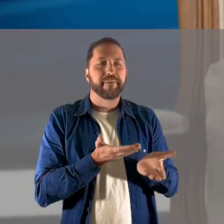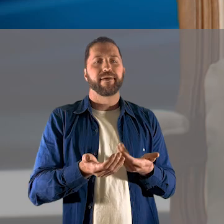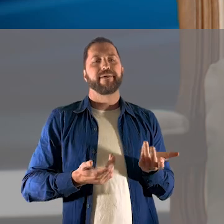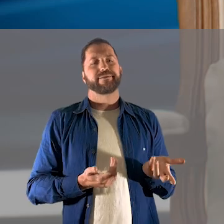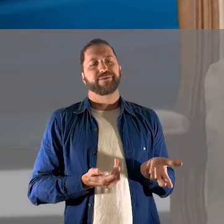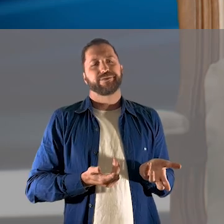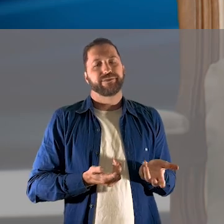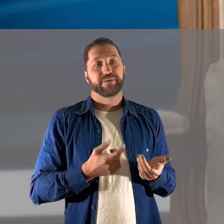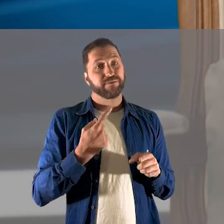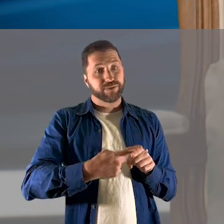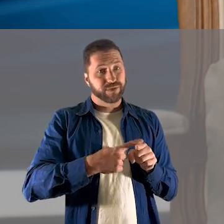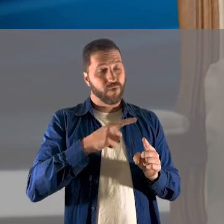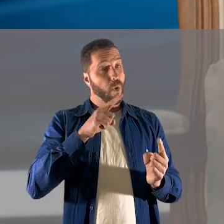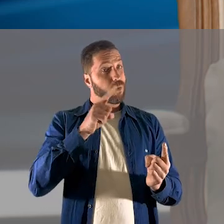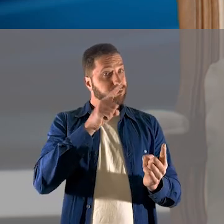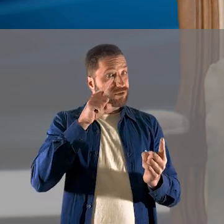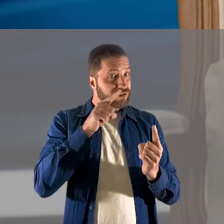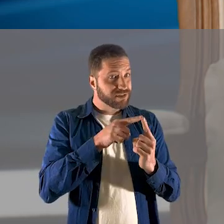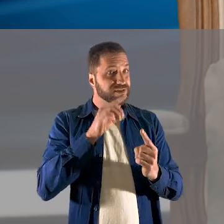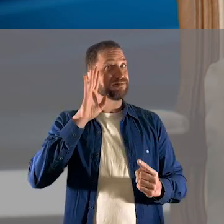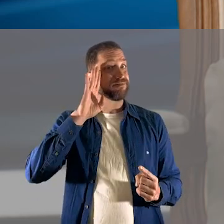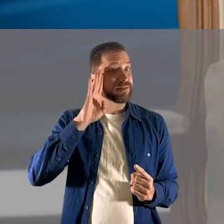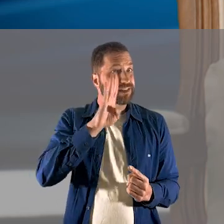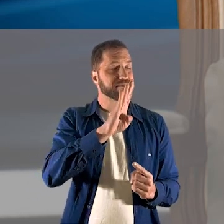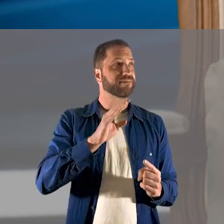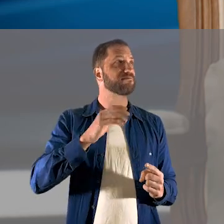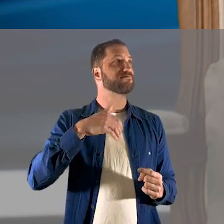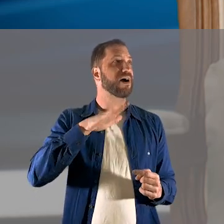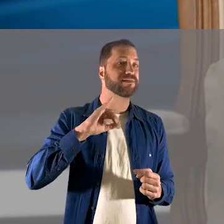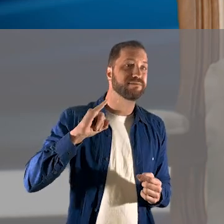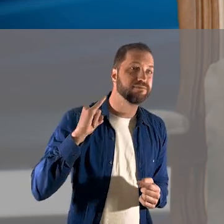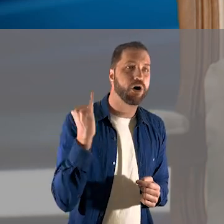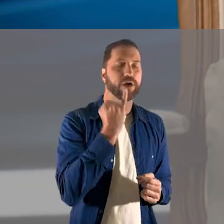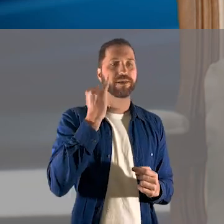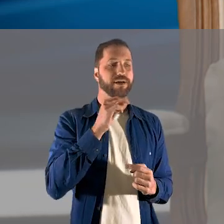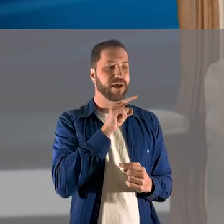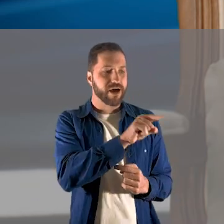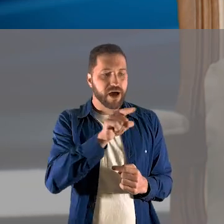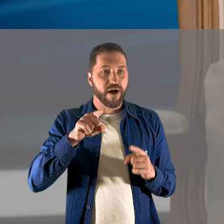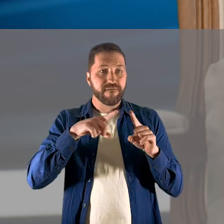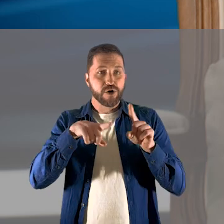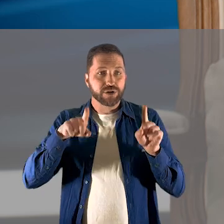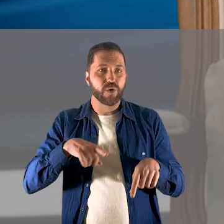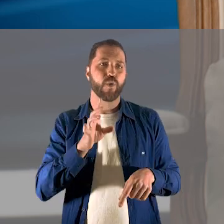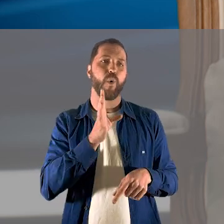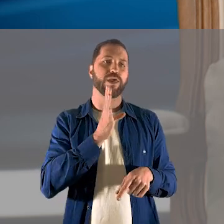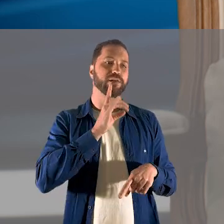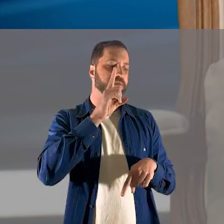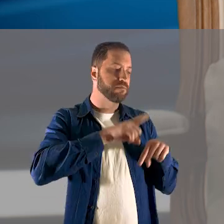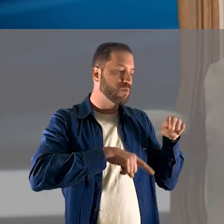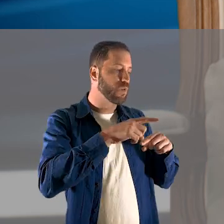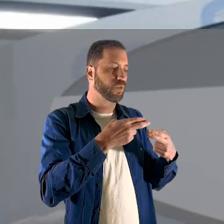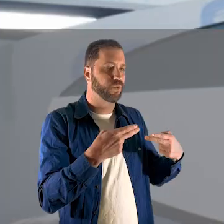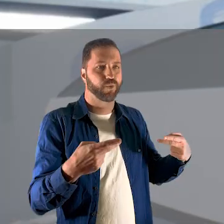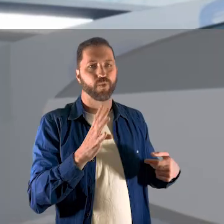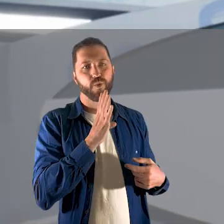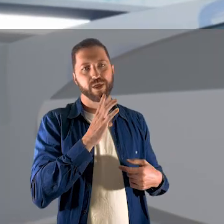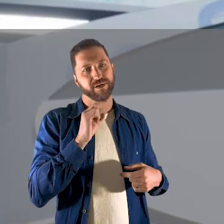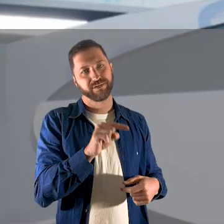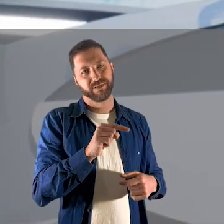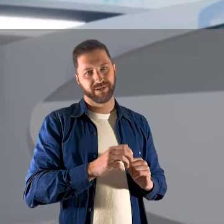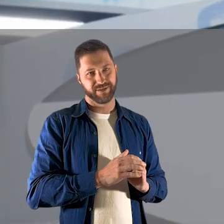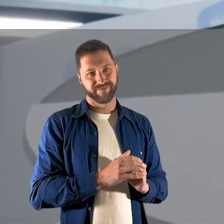fazer o tratamento um grande objetivo realmente é que eles conheçam